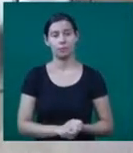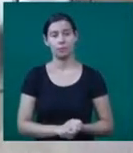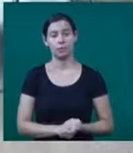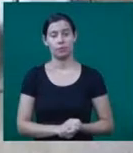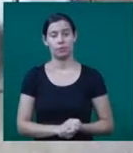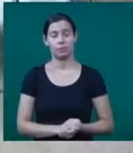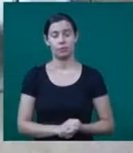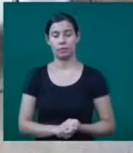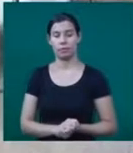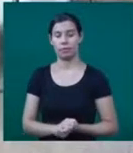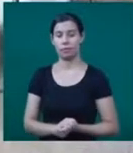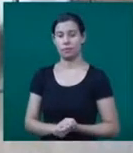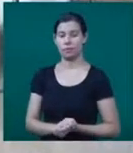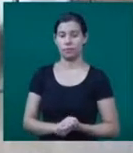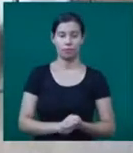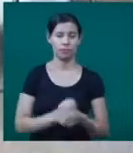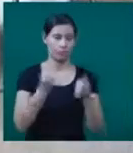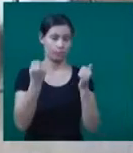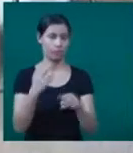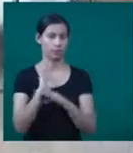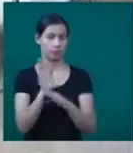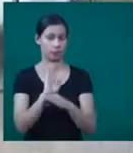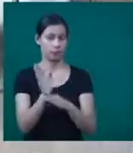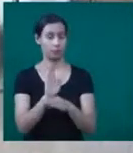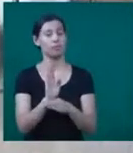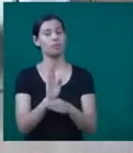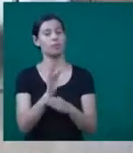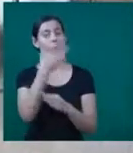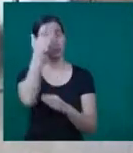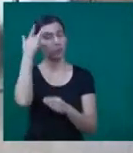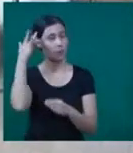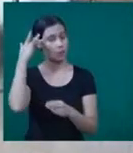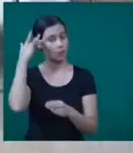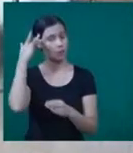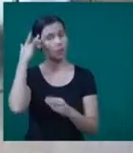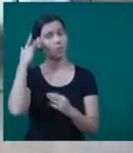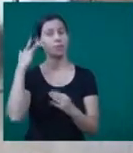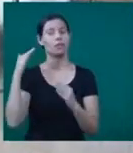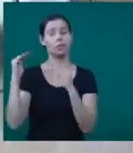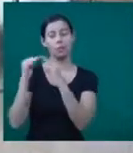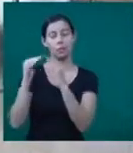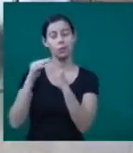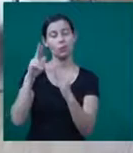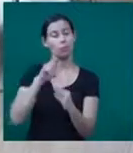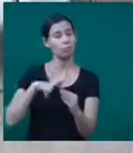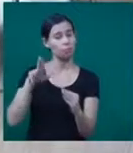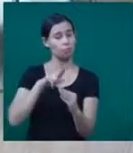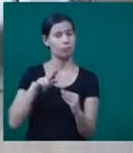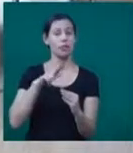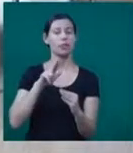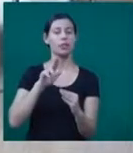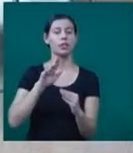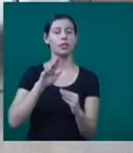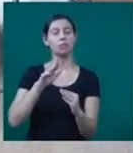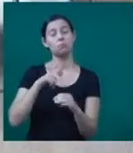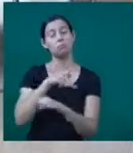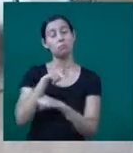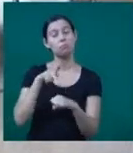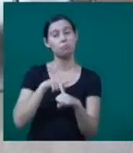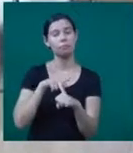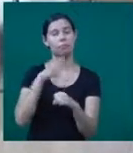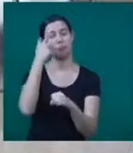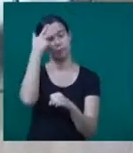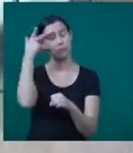de alguém aqui da nossa cidade, da nossa região, que ganha destaque fora do país, isso é muito gratificante para a cidade, porque leva o nome da cidade.